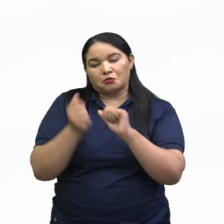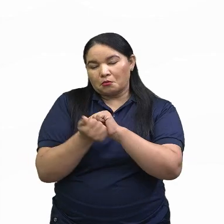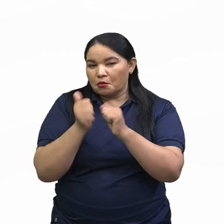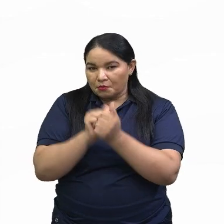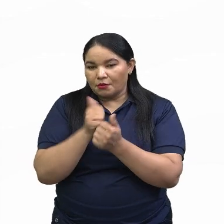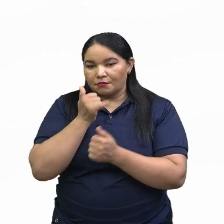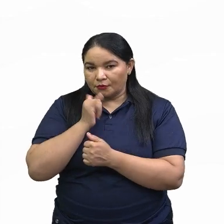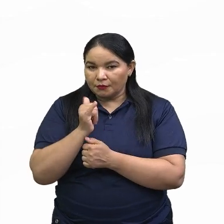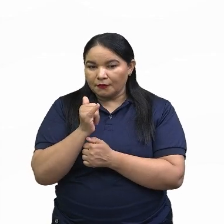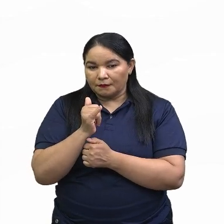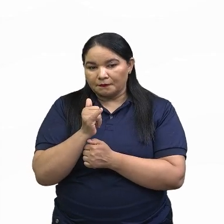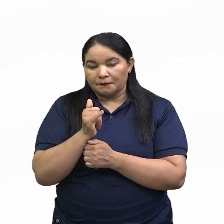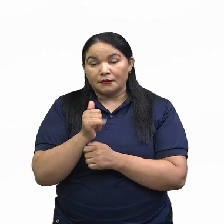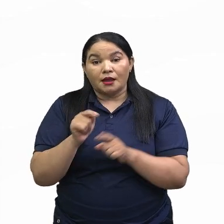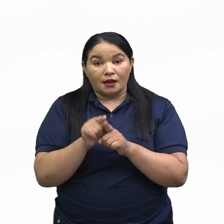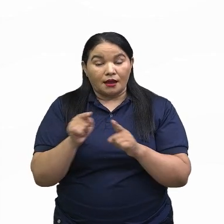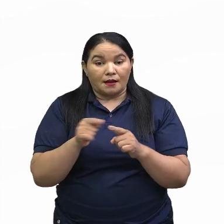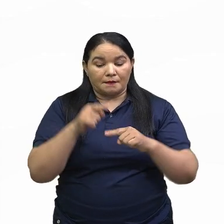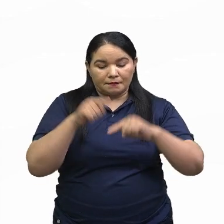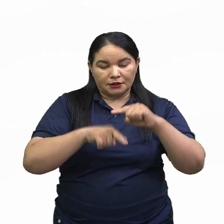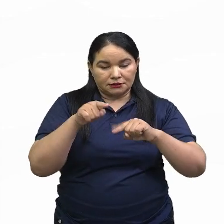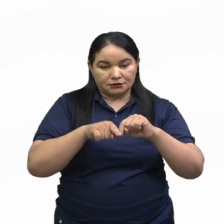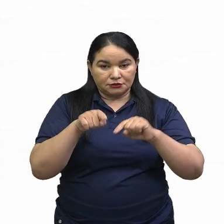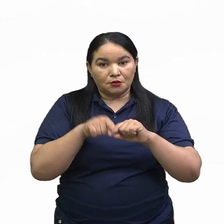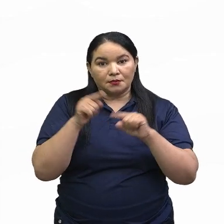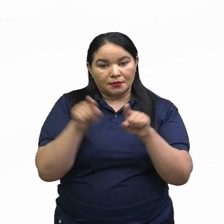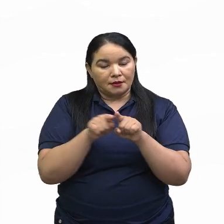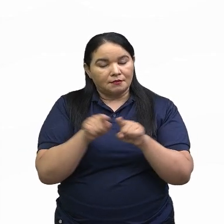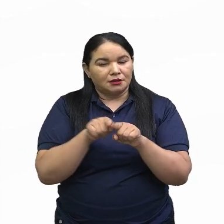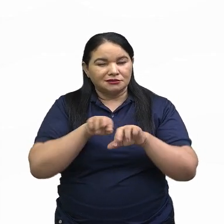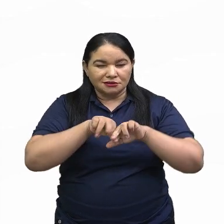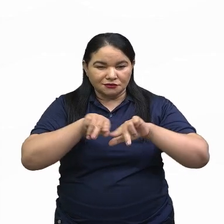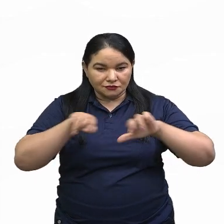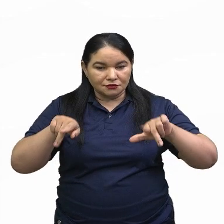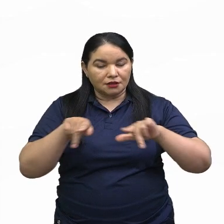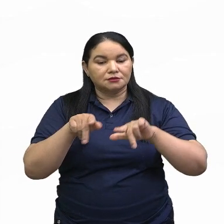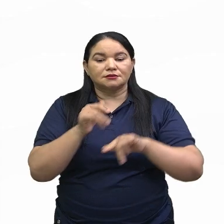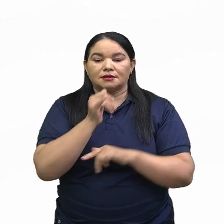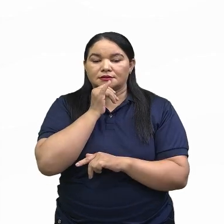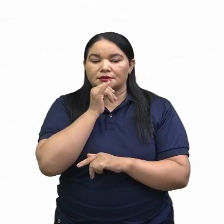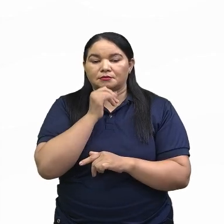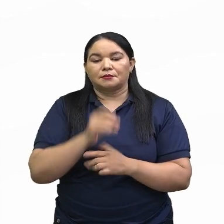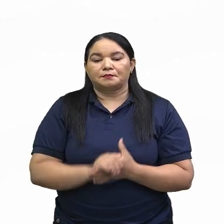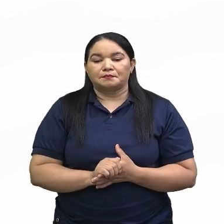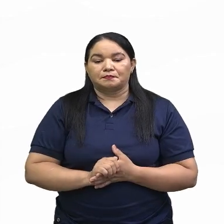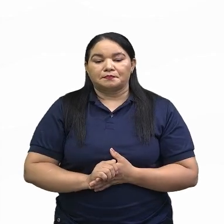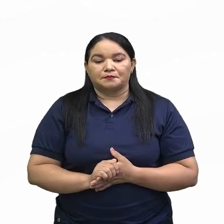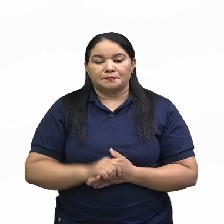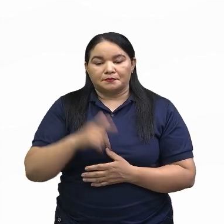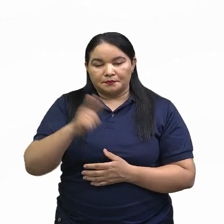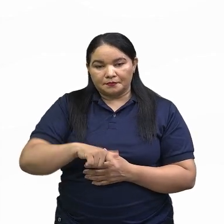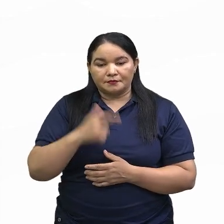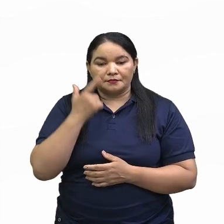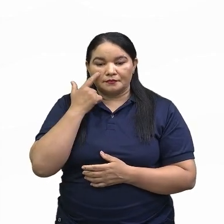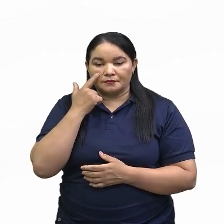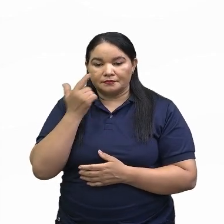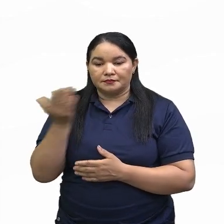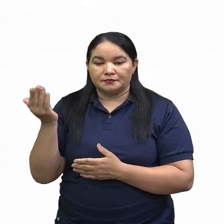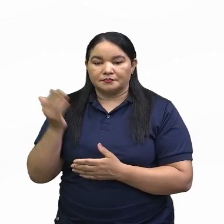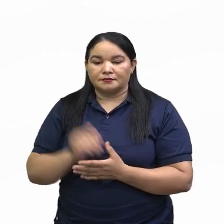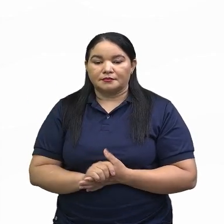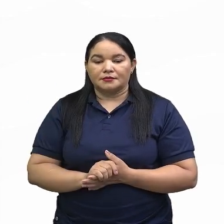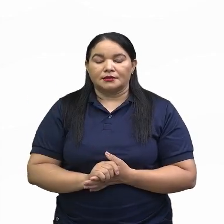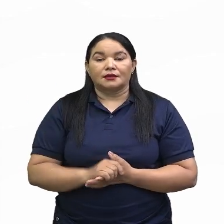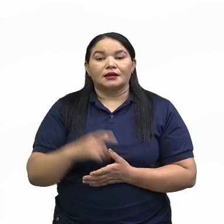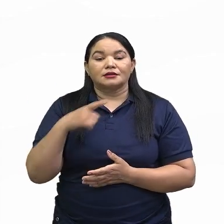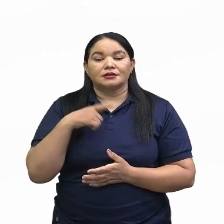Esses dispositivos são complementares, possuem diversos exemplos, como nós temos aí, ó. Lembram que eu falei que